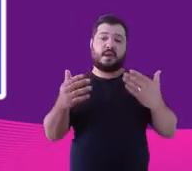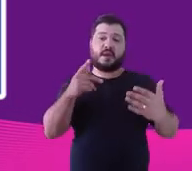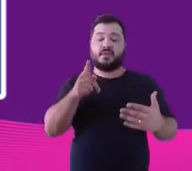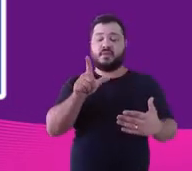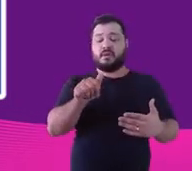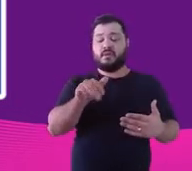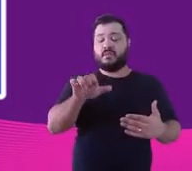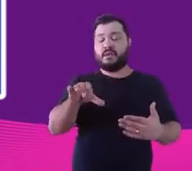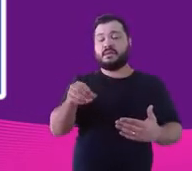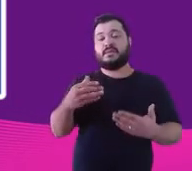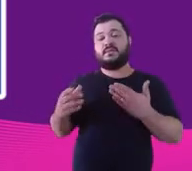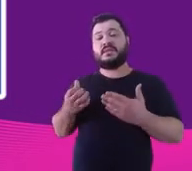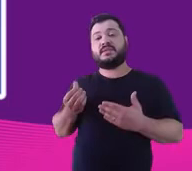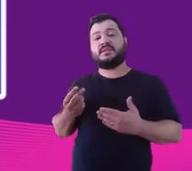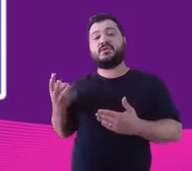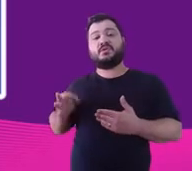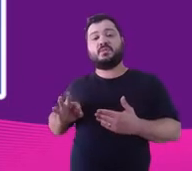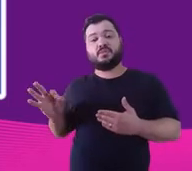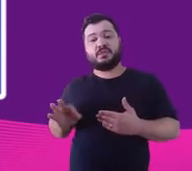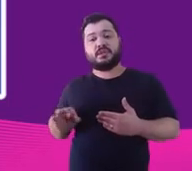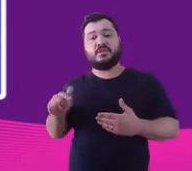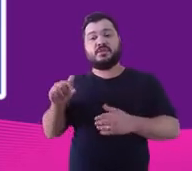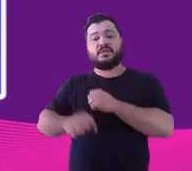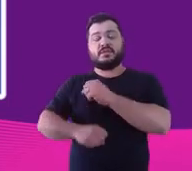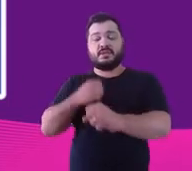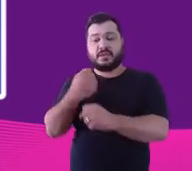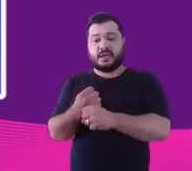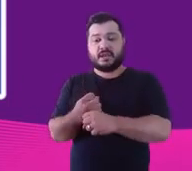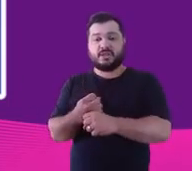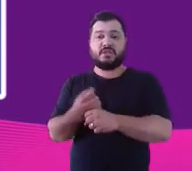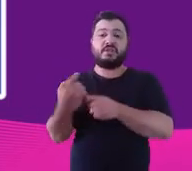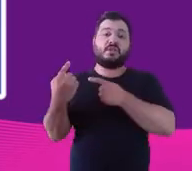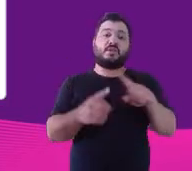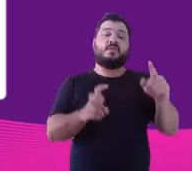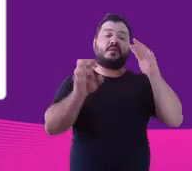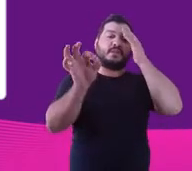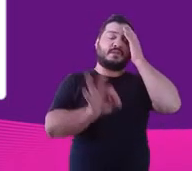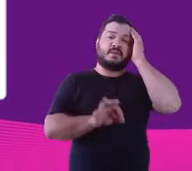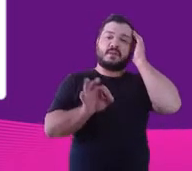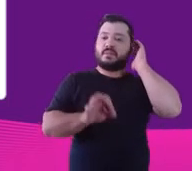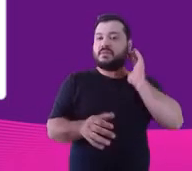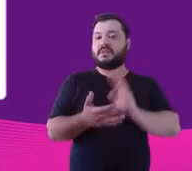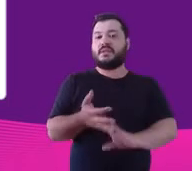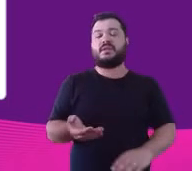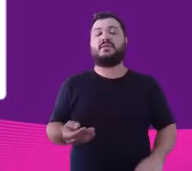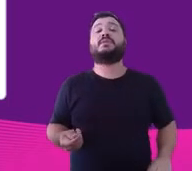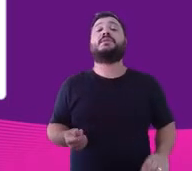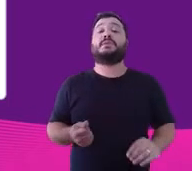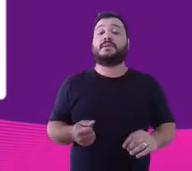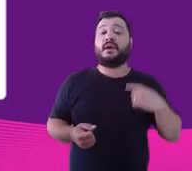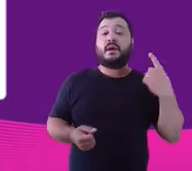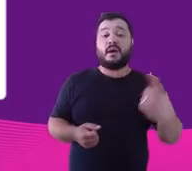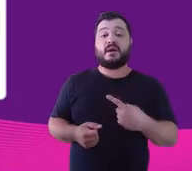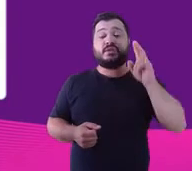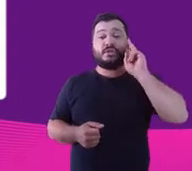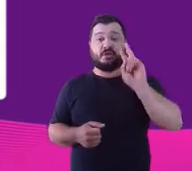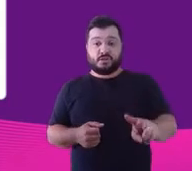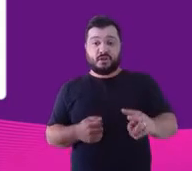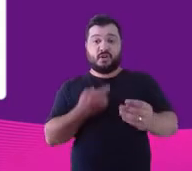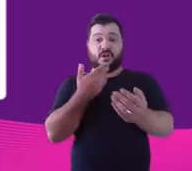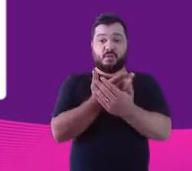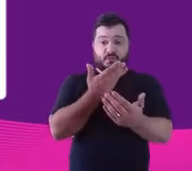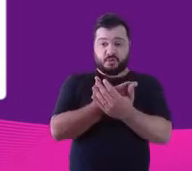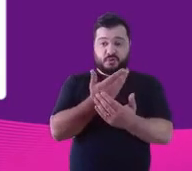chegando a sessenta e dois por cento e sete anos só contra cinquenta por cento é quando a gente olha O que